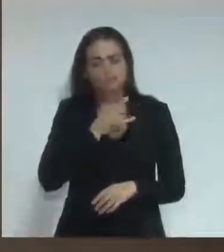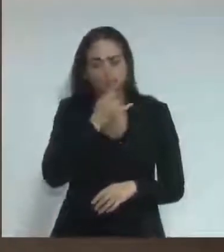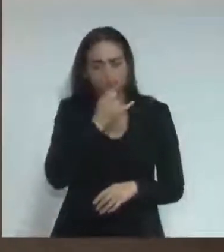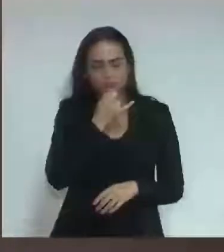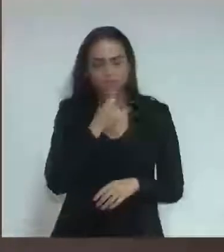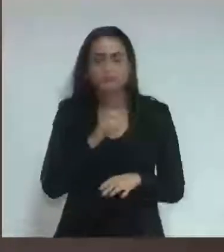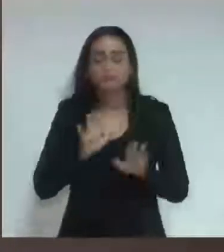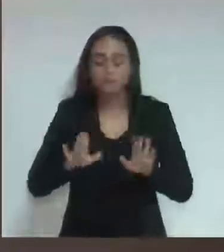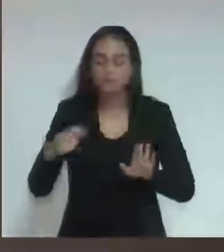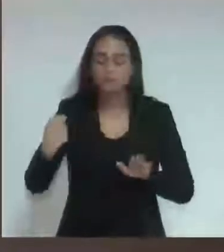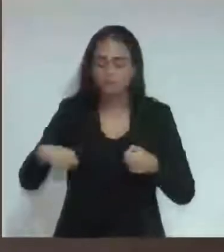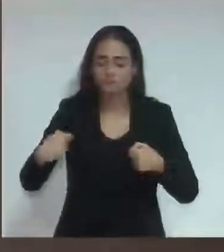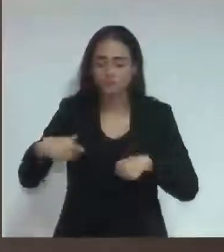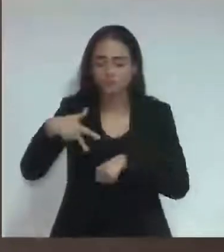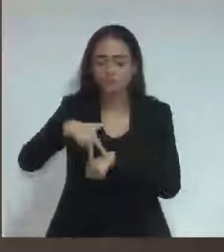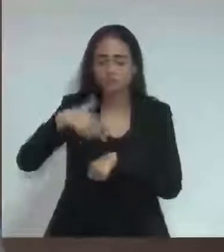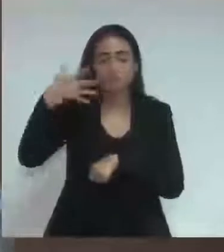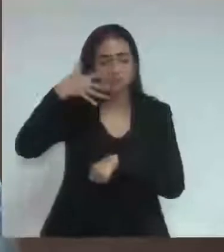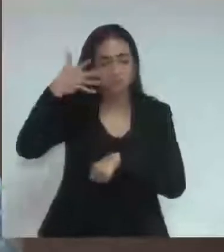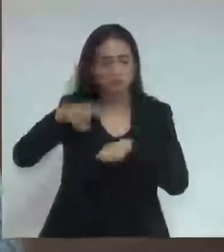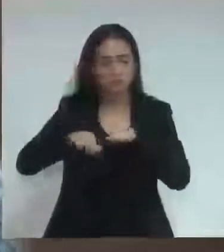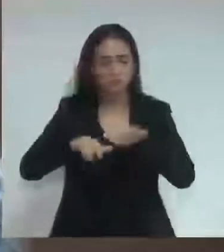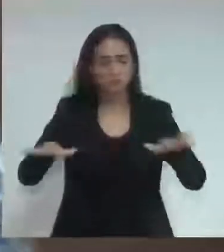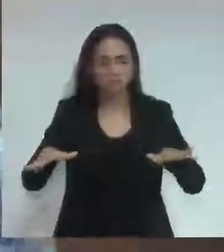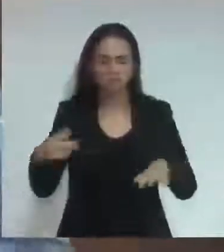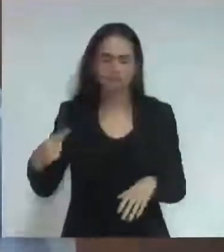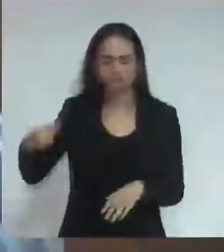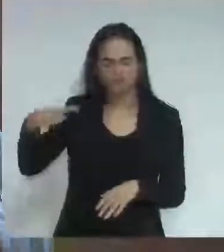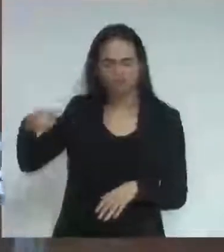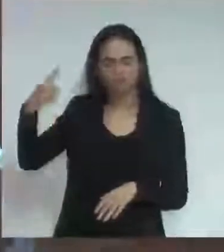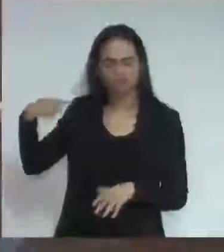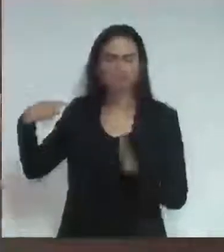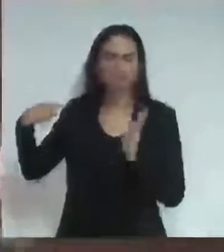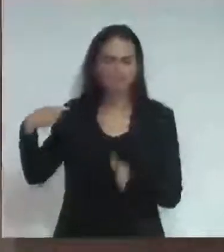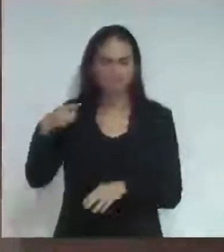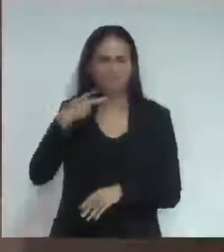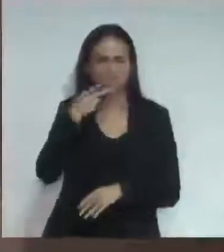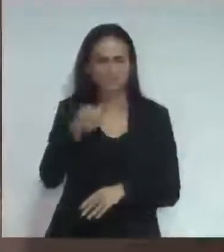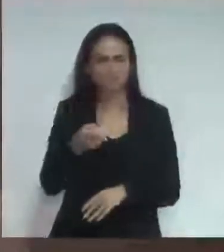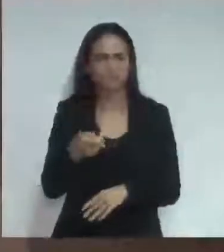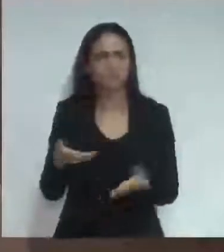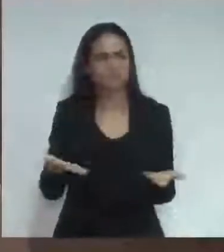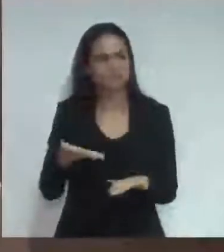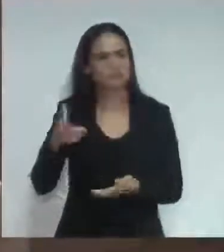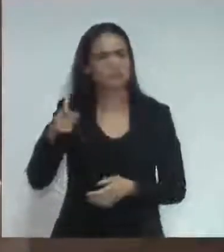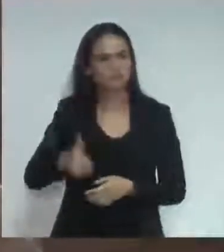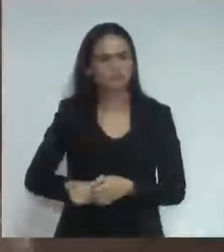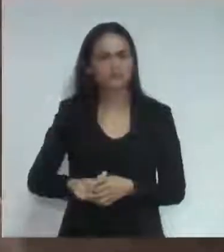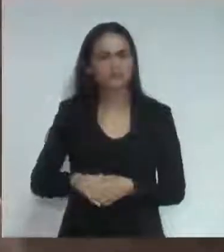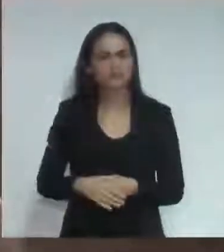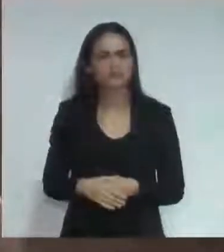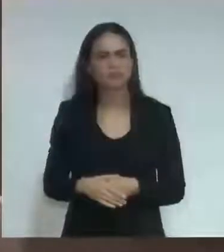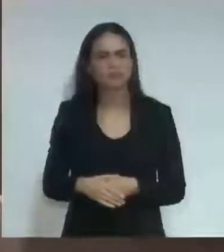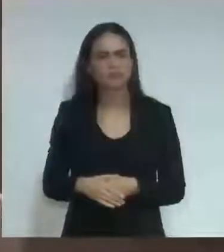abordar. Eu já disse aqui outras vezes, senhor presidente, que na minha vida pública, né, muitas pessoas